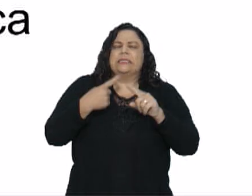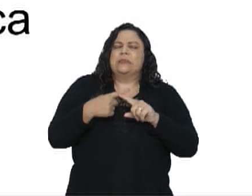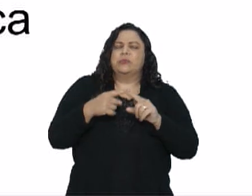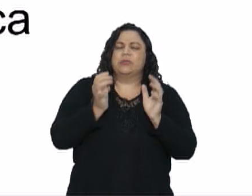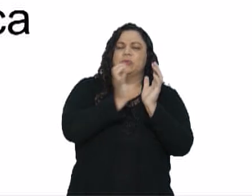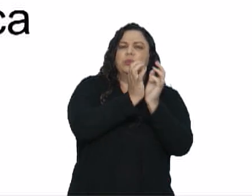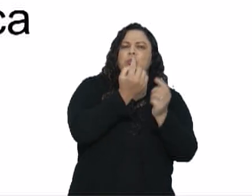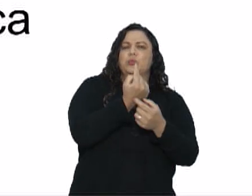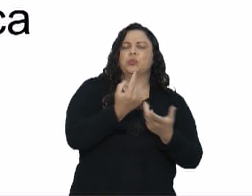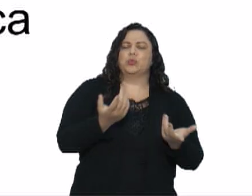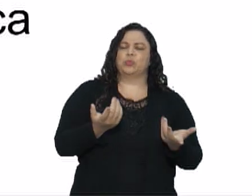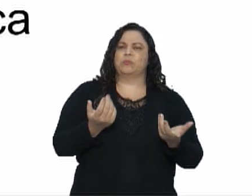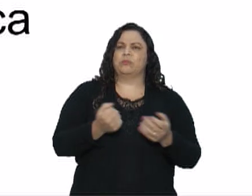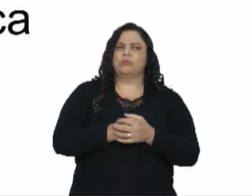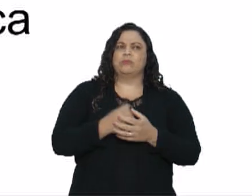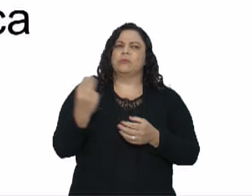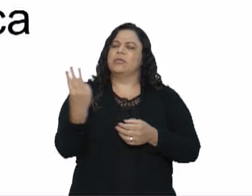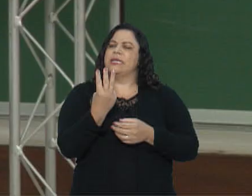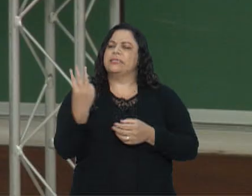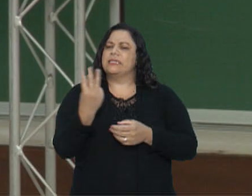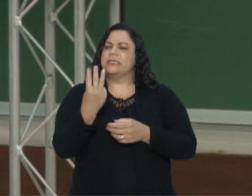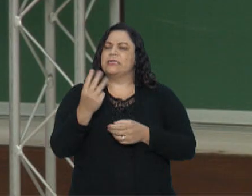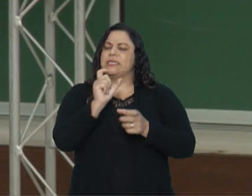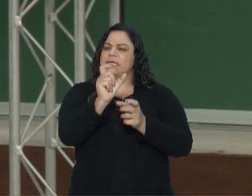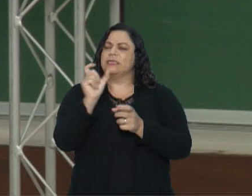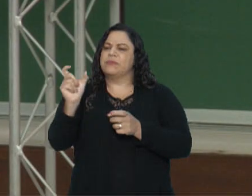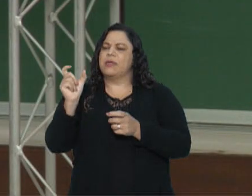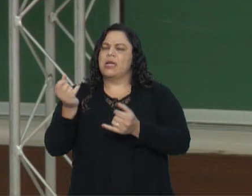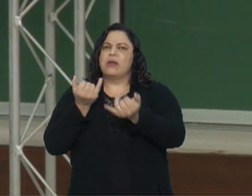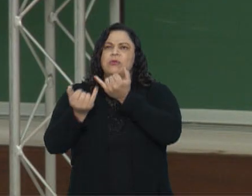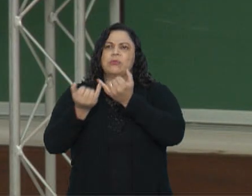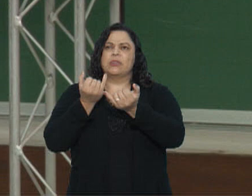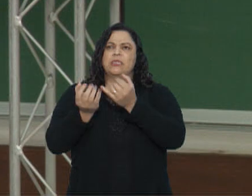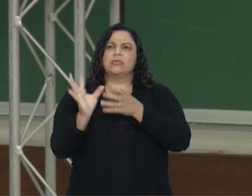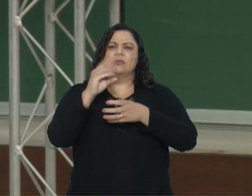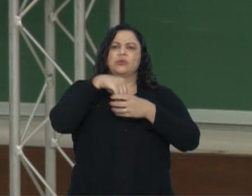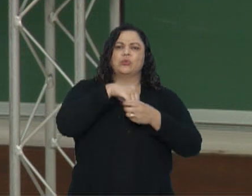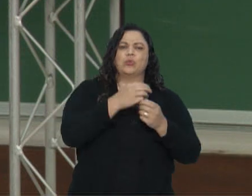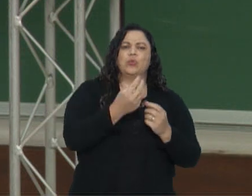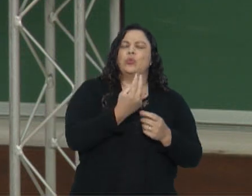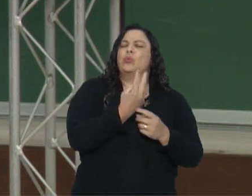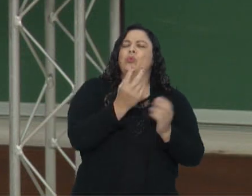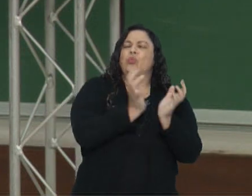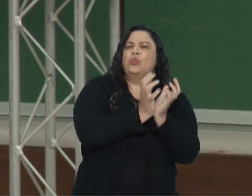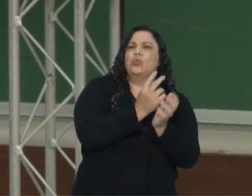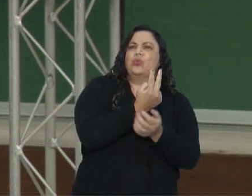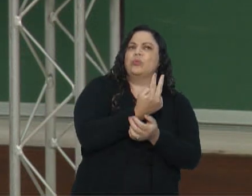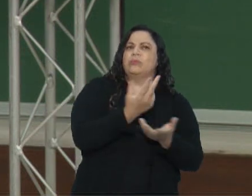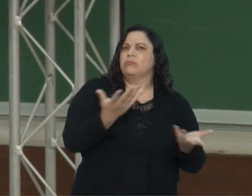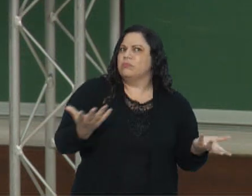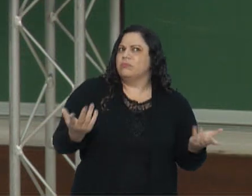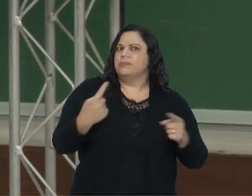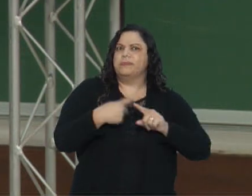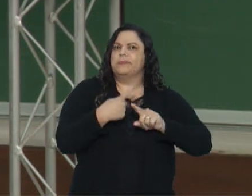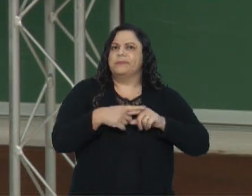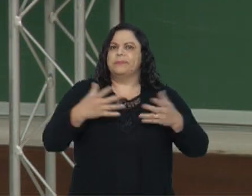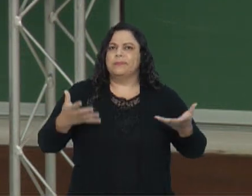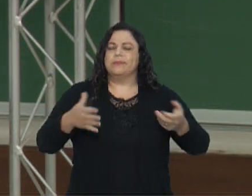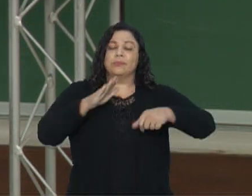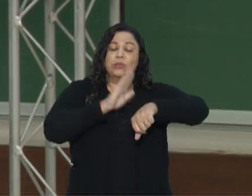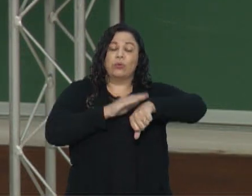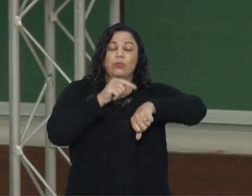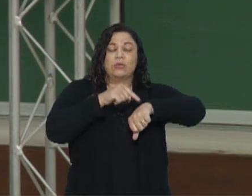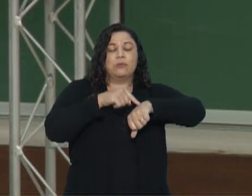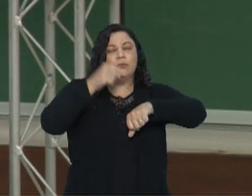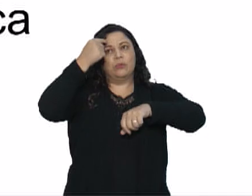1? O que essas três palavras aqui têm em comum, já que pertencem ao grupo 2? Então, um tempinho para que vocês